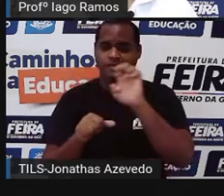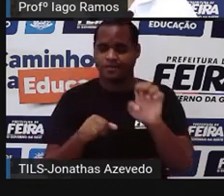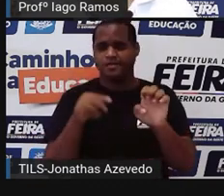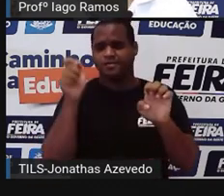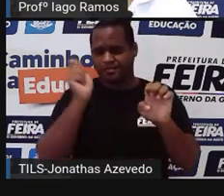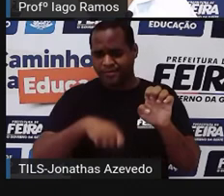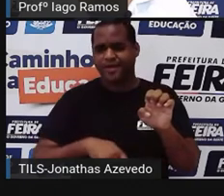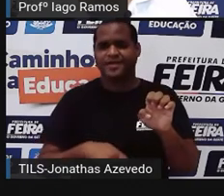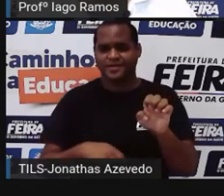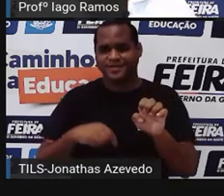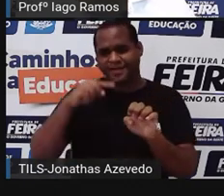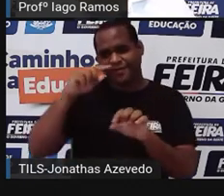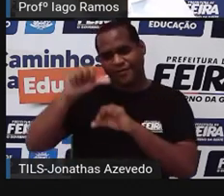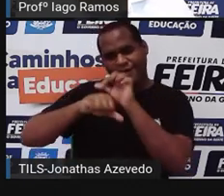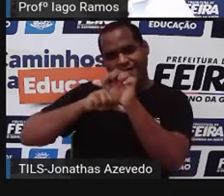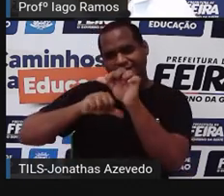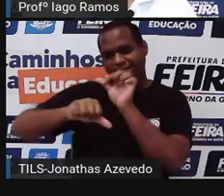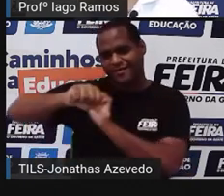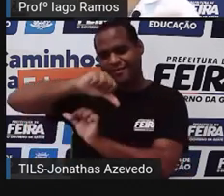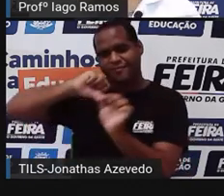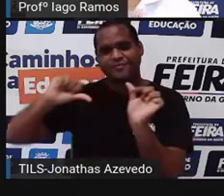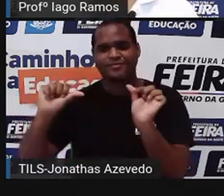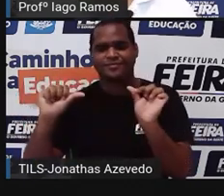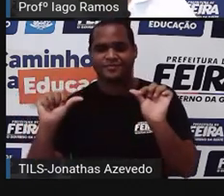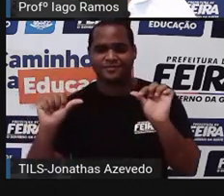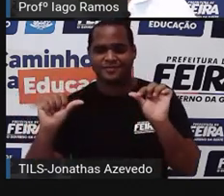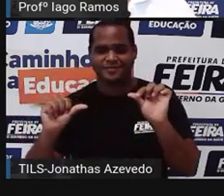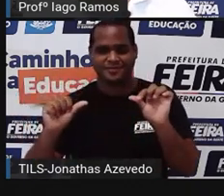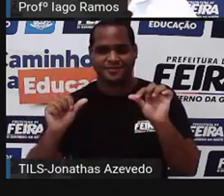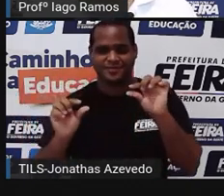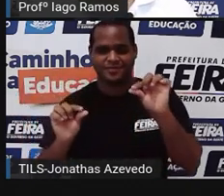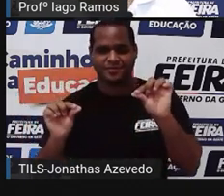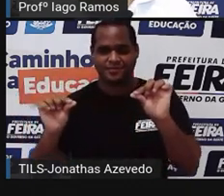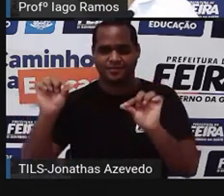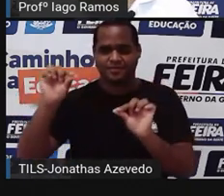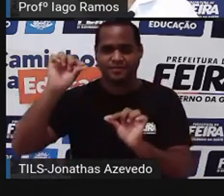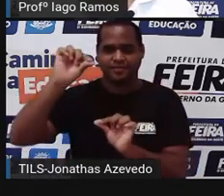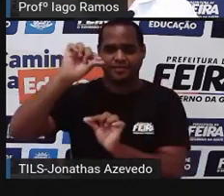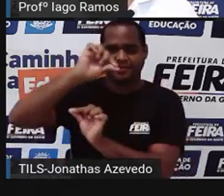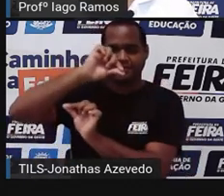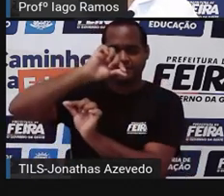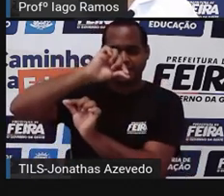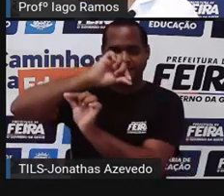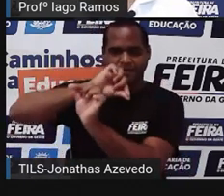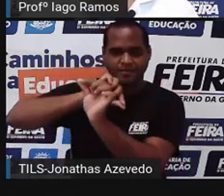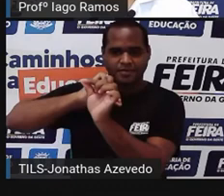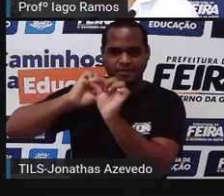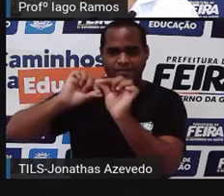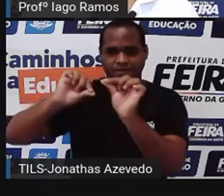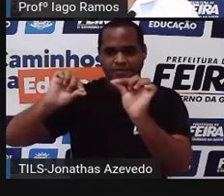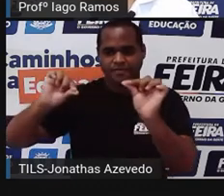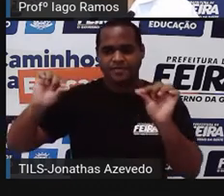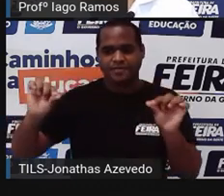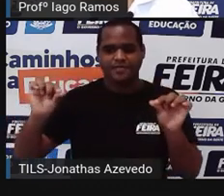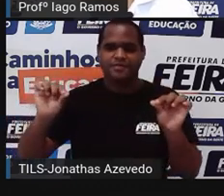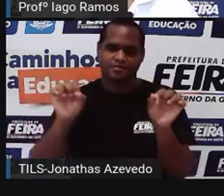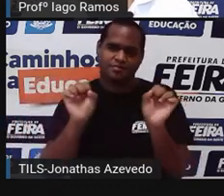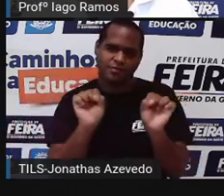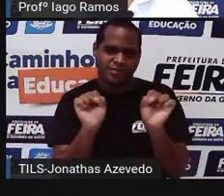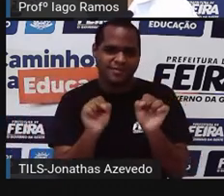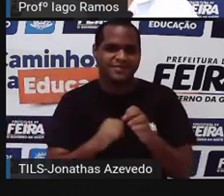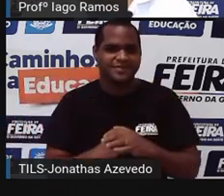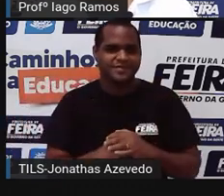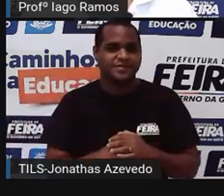para esquerda eu posso inverter o sentido dessa reta final desse vetor E aí Muda o lado da translação